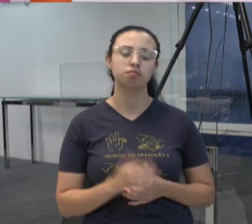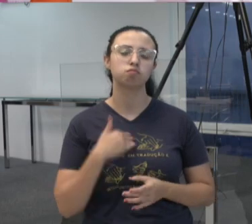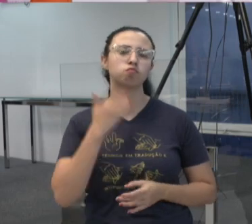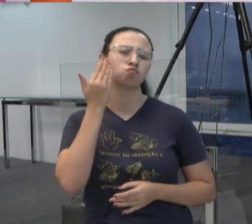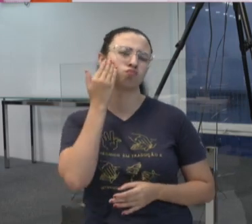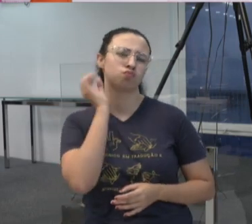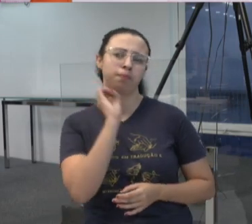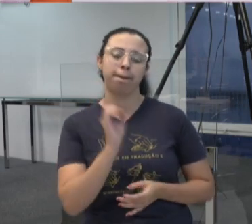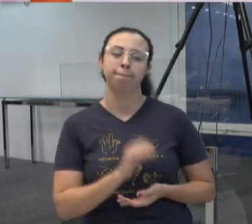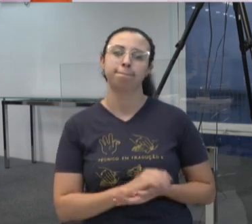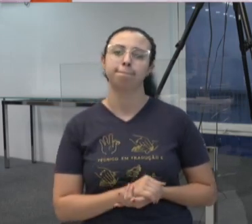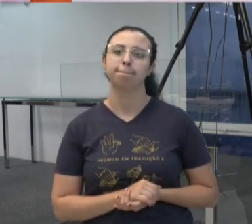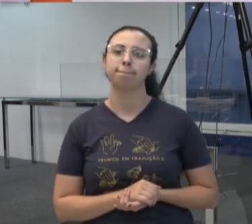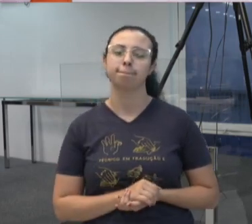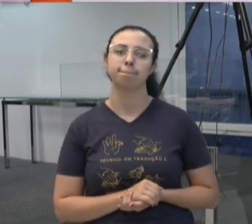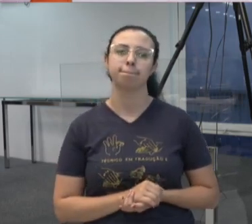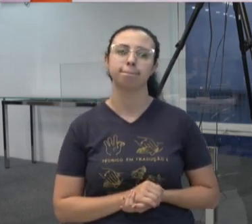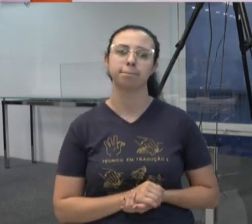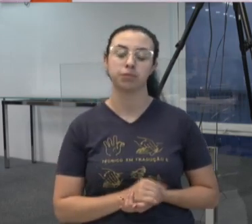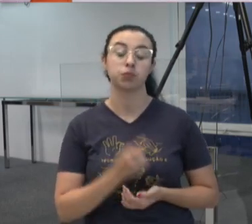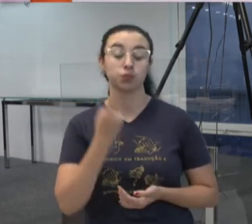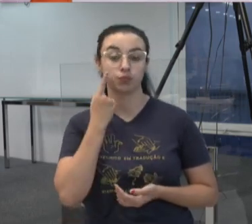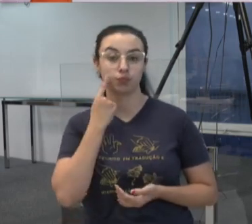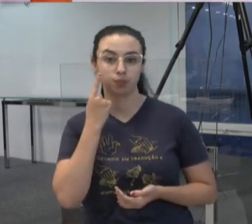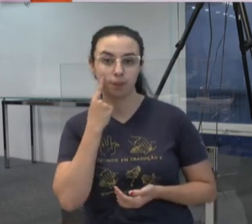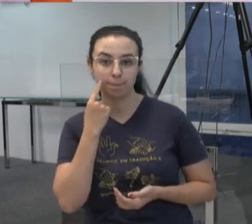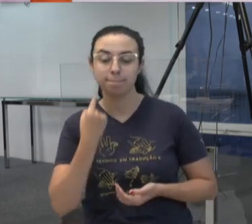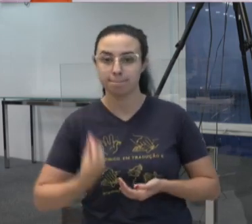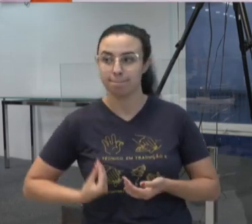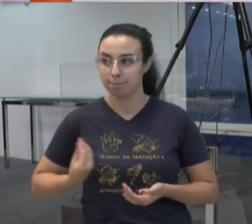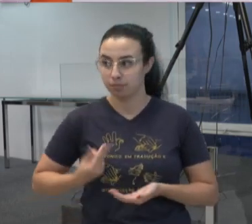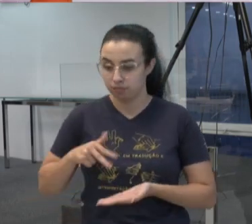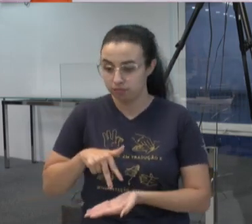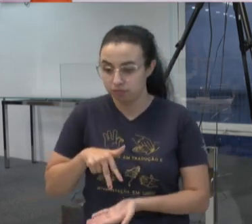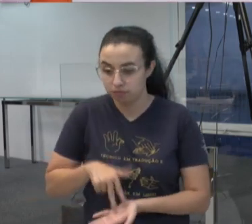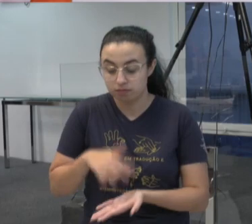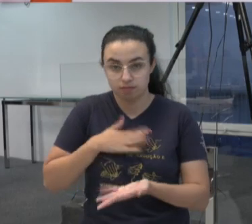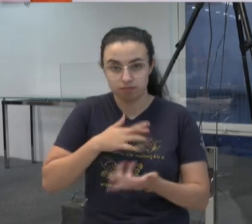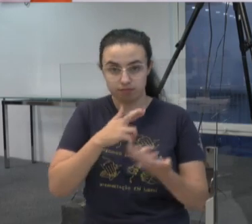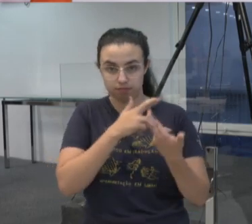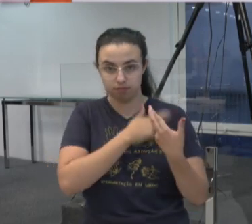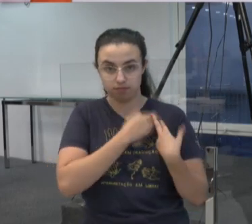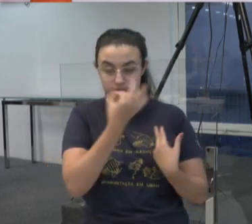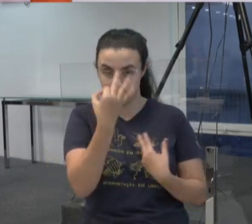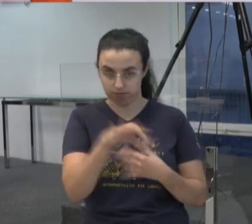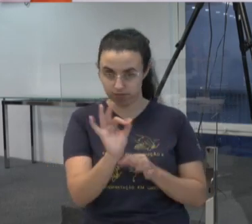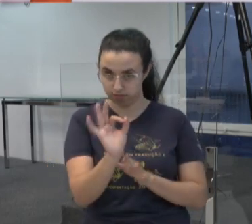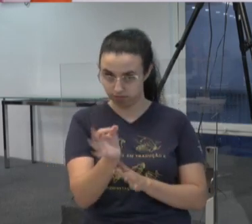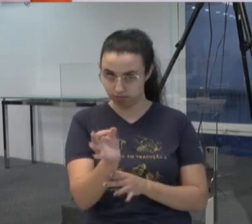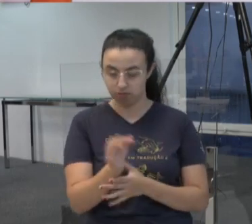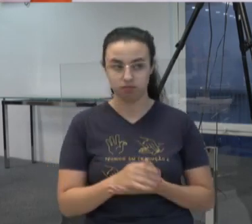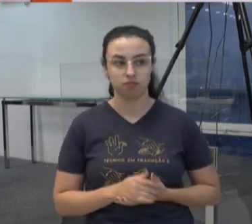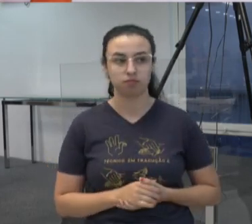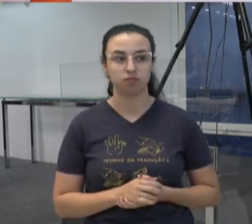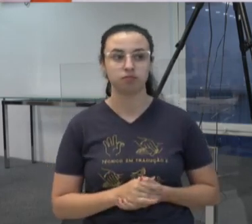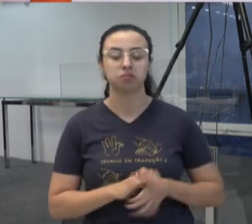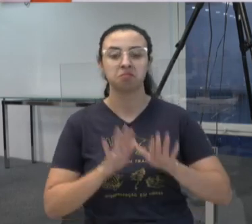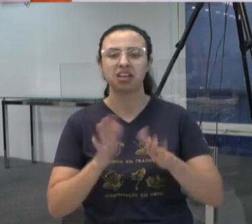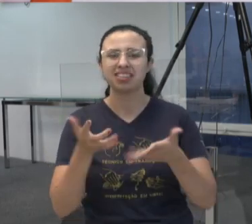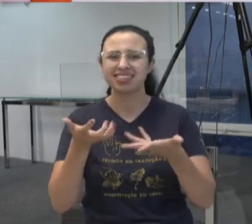entendendo não, eu aqui o seguinte, eu aqui estou para fazer o meu papel, eu tenho que fazer bem. Agora, quer